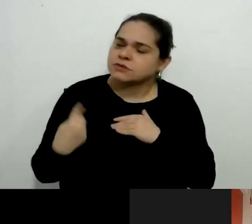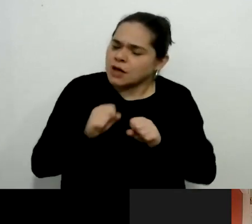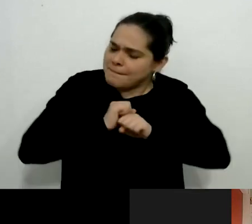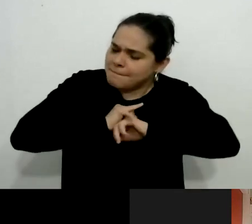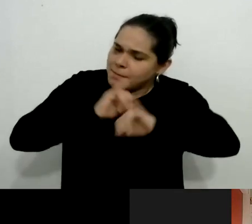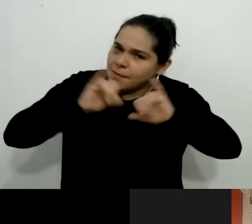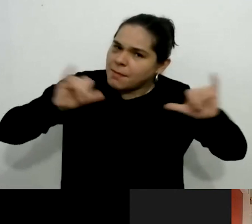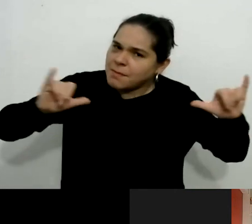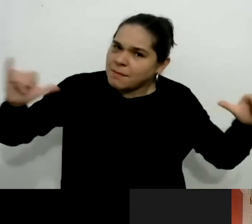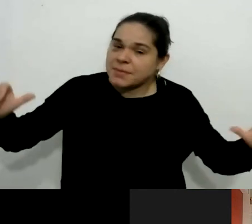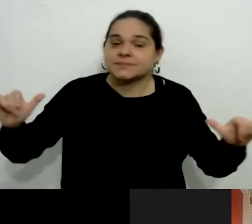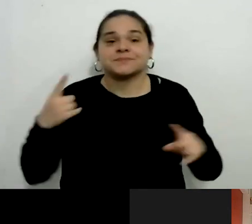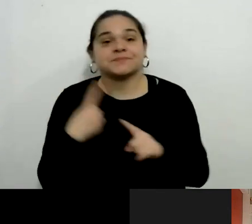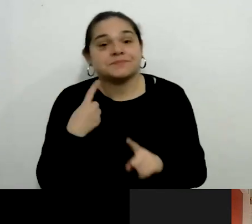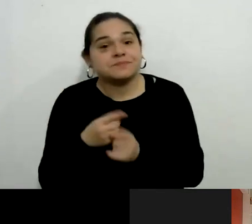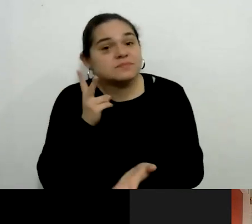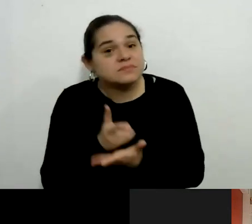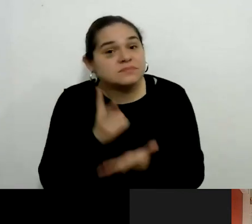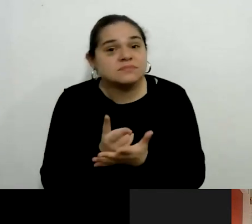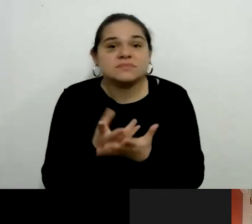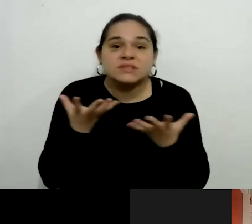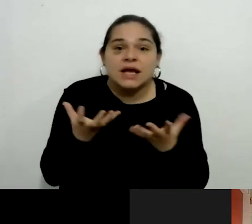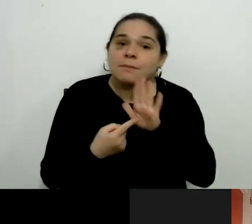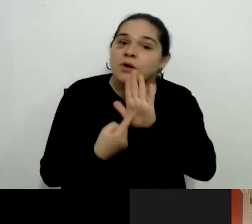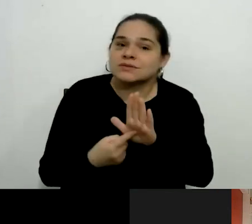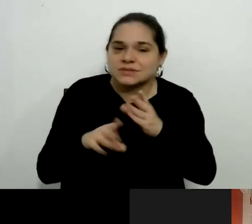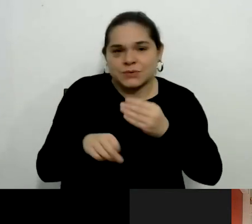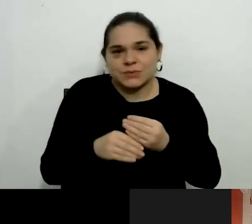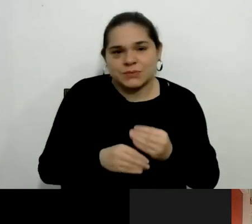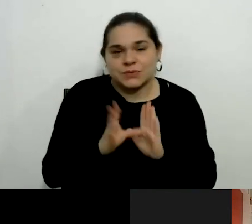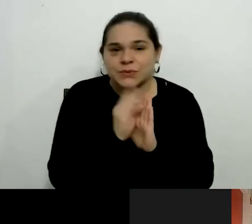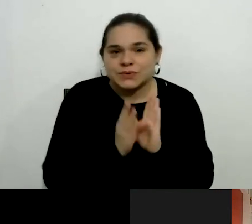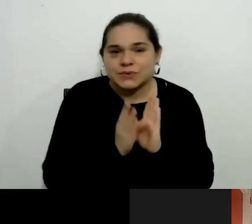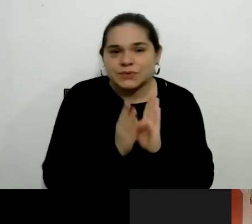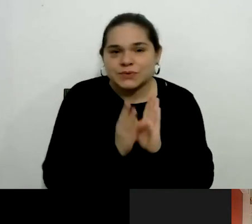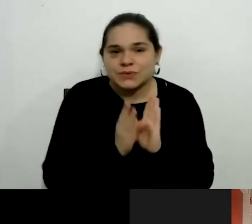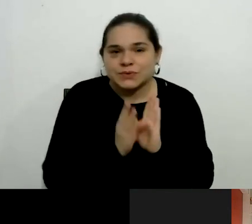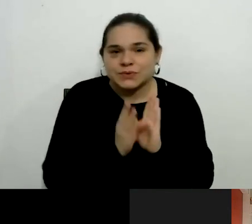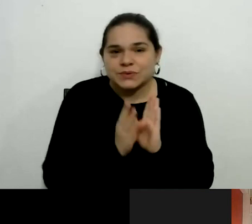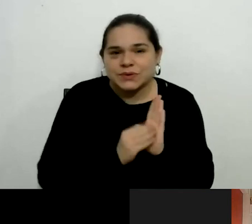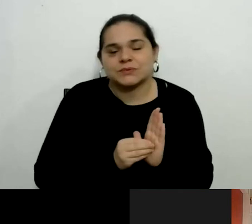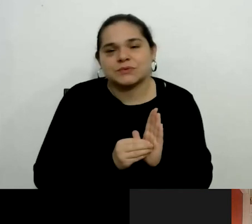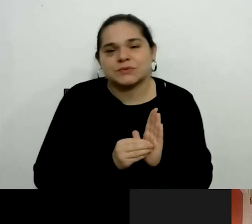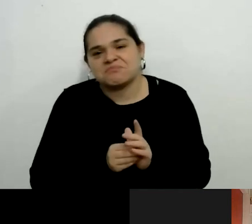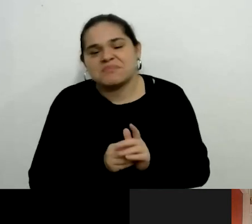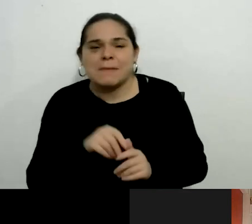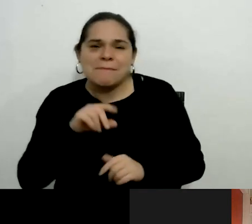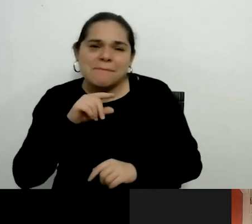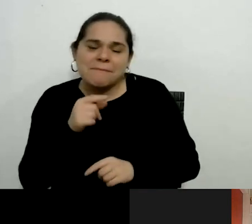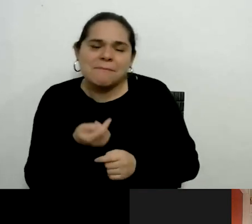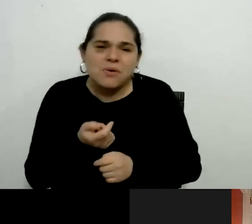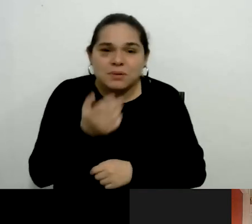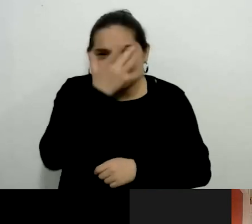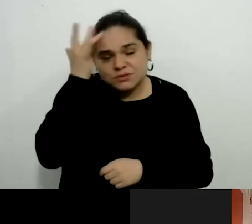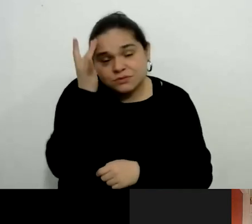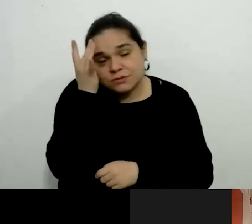a gente vai estar sempre buscando conteúdos importantes, é uma pena o pessoal não ter dado tal importância para essa live, mas